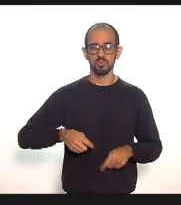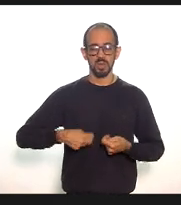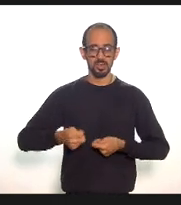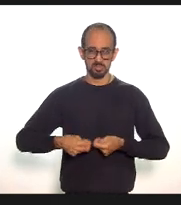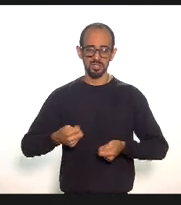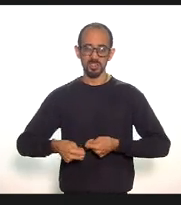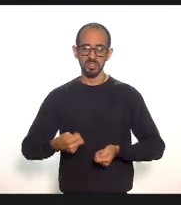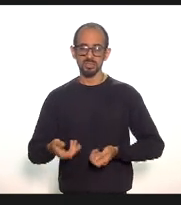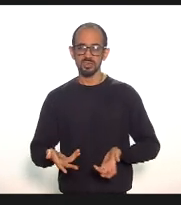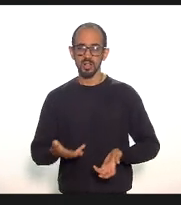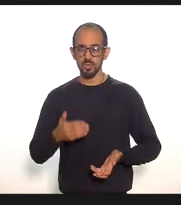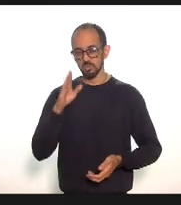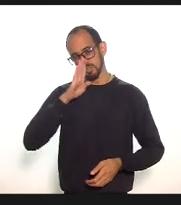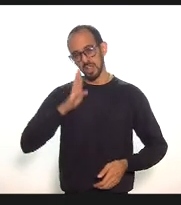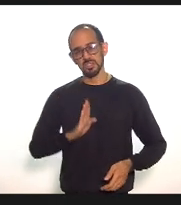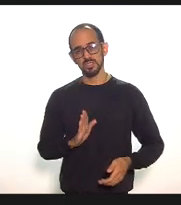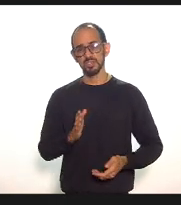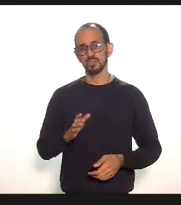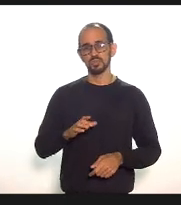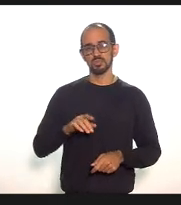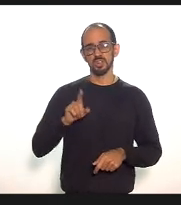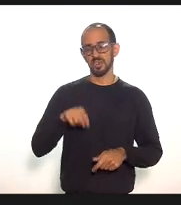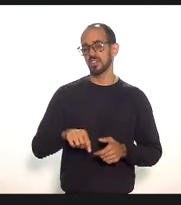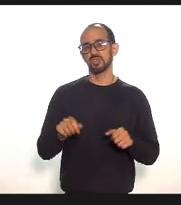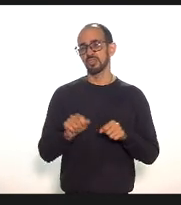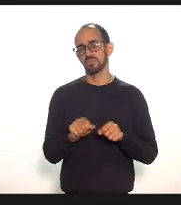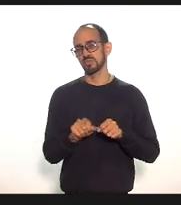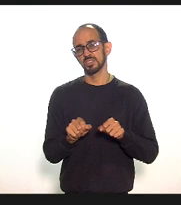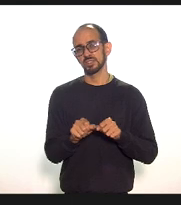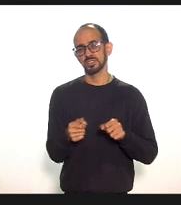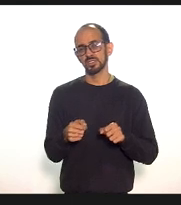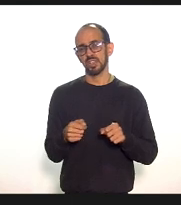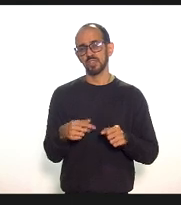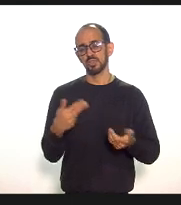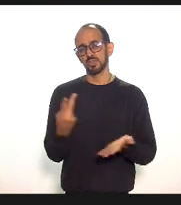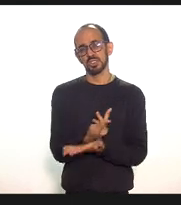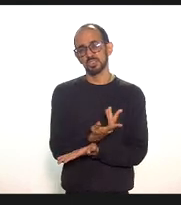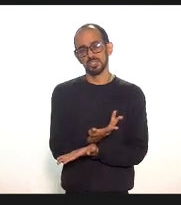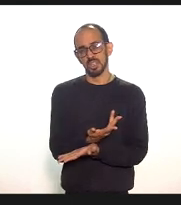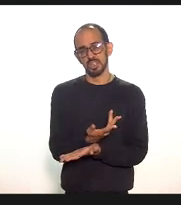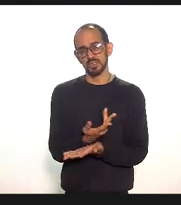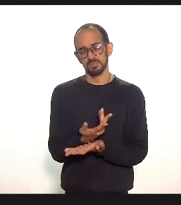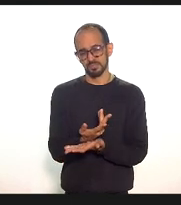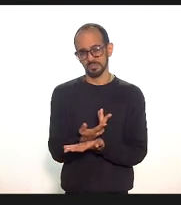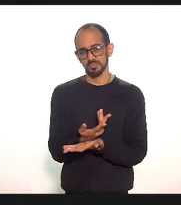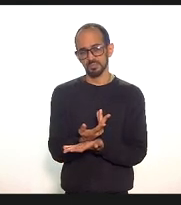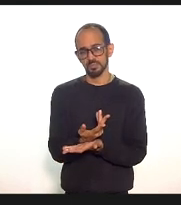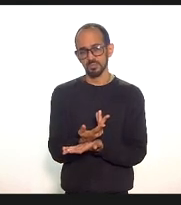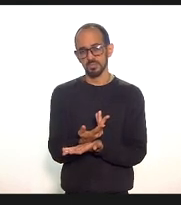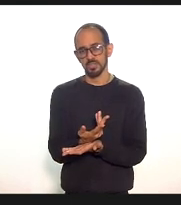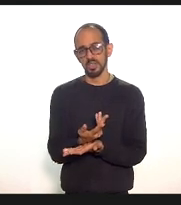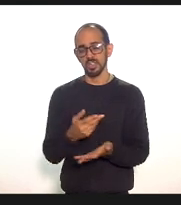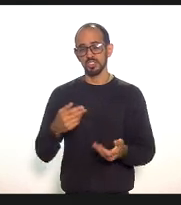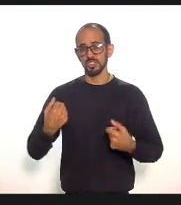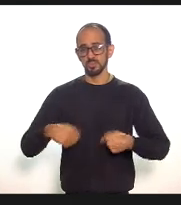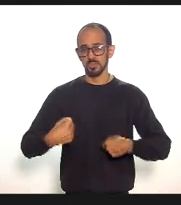no Brasil é o que tem levado a esses casos. E a gente tem que